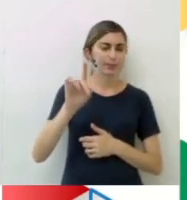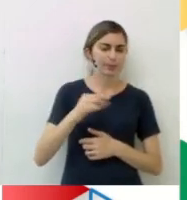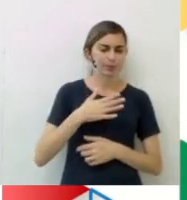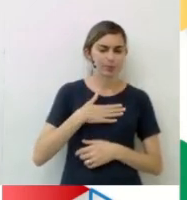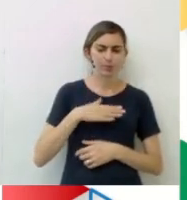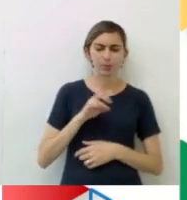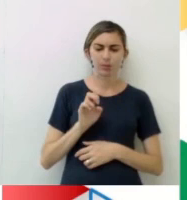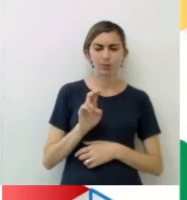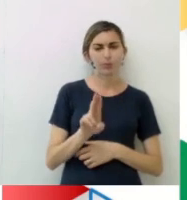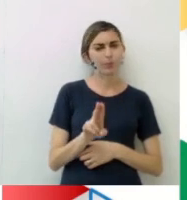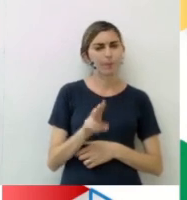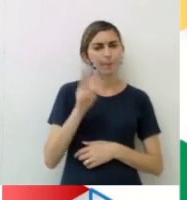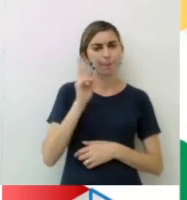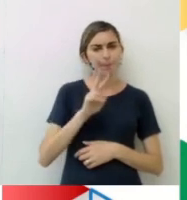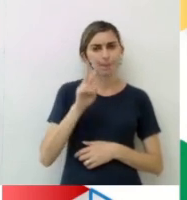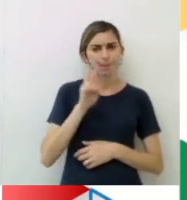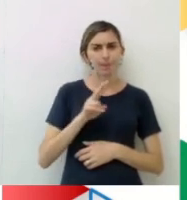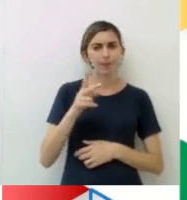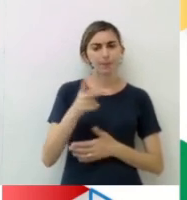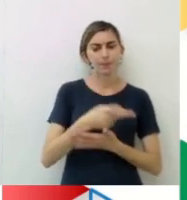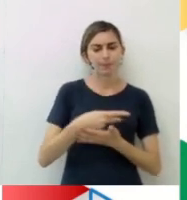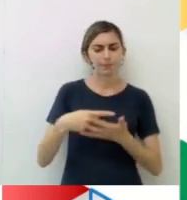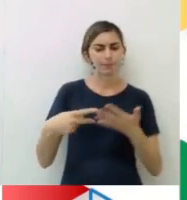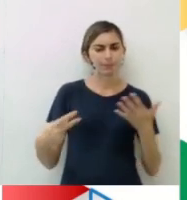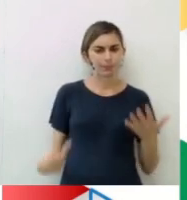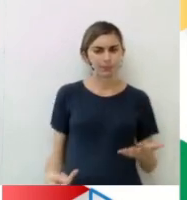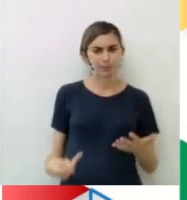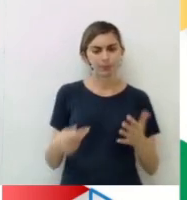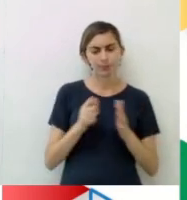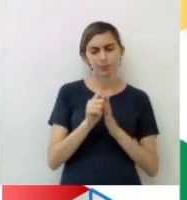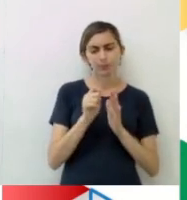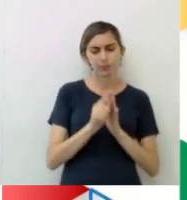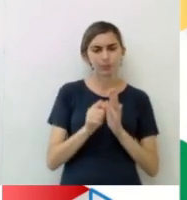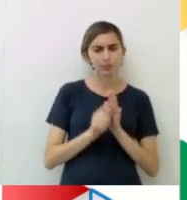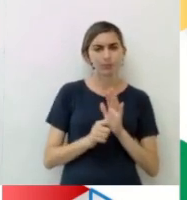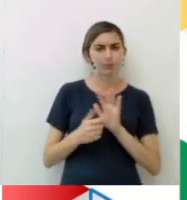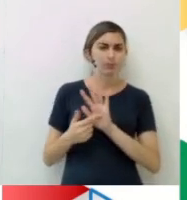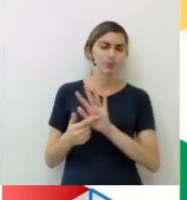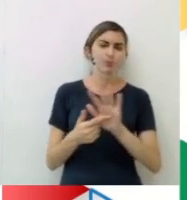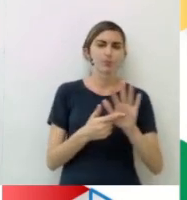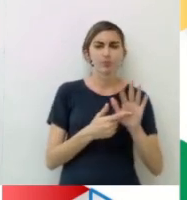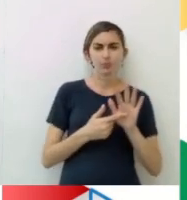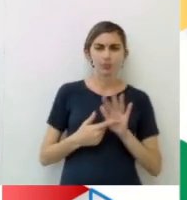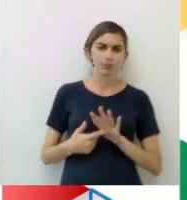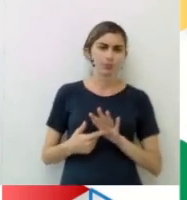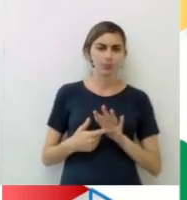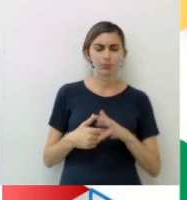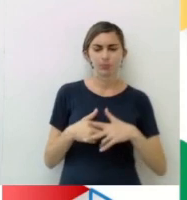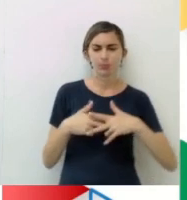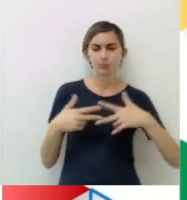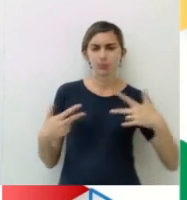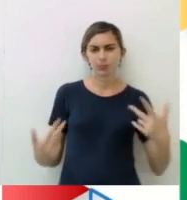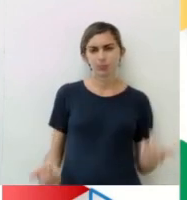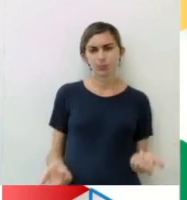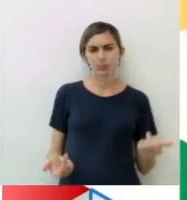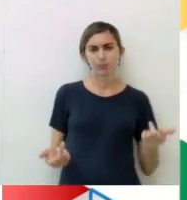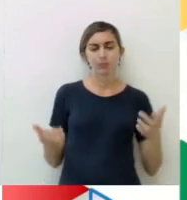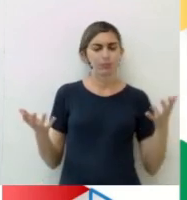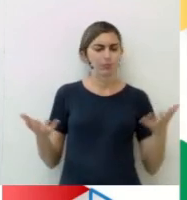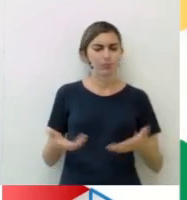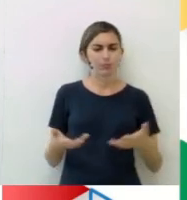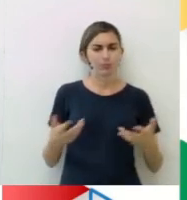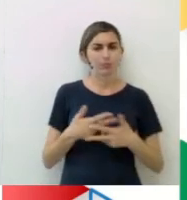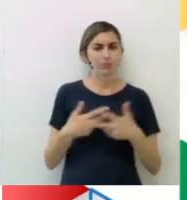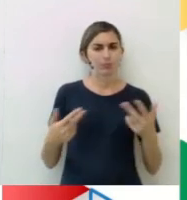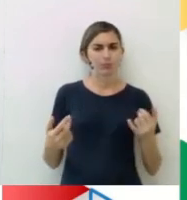eu. Lembrar que por meio da poesia, o autor se revela suas impressões. Agora, uma